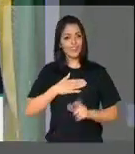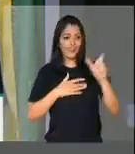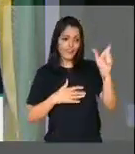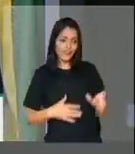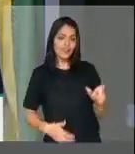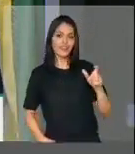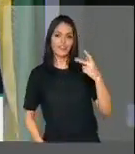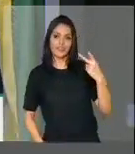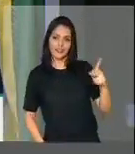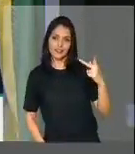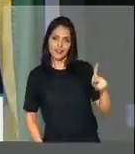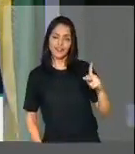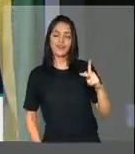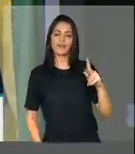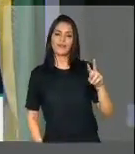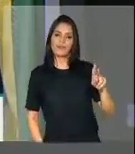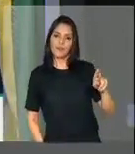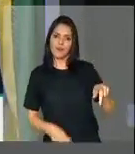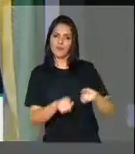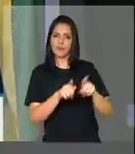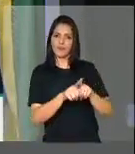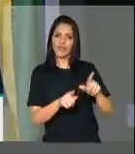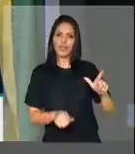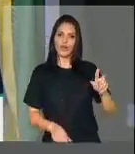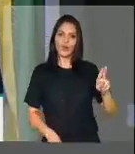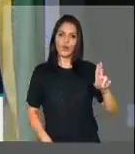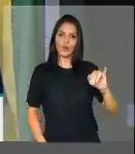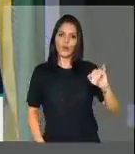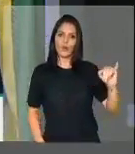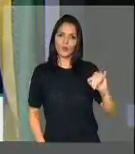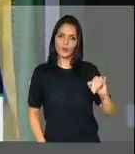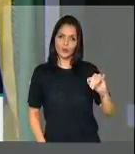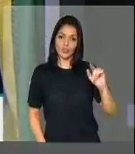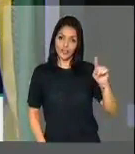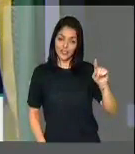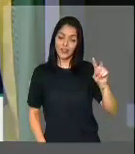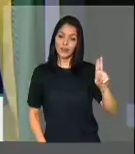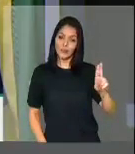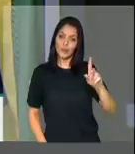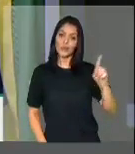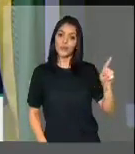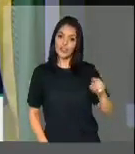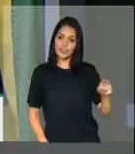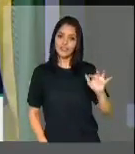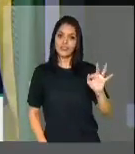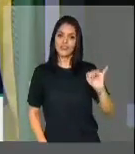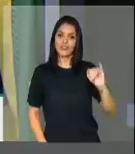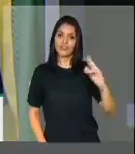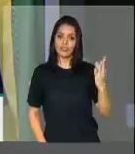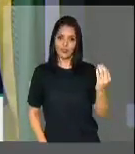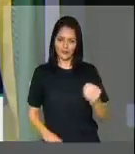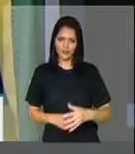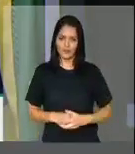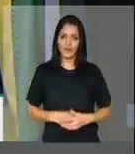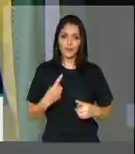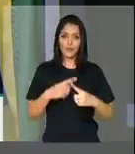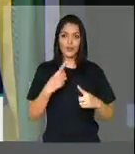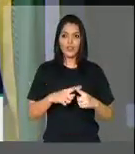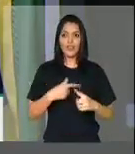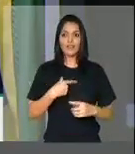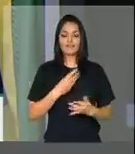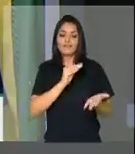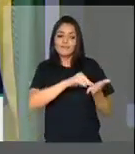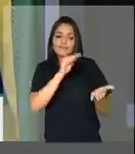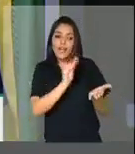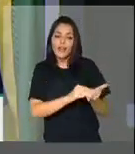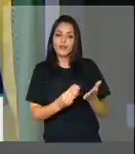Eduardo, seus irmãos, porque, embora prescindem da presença, do